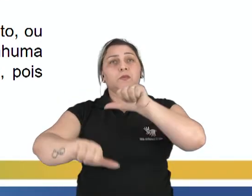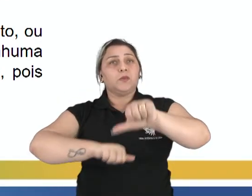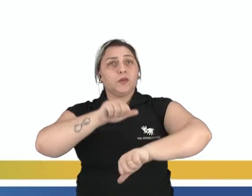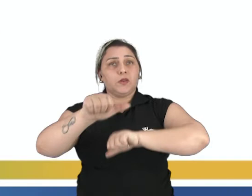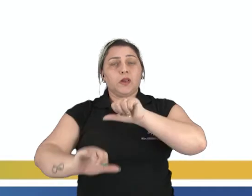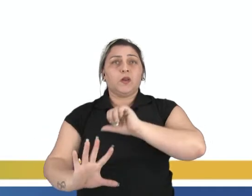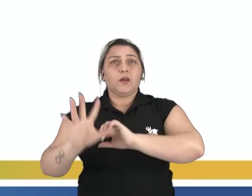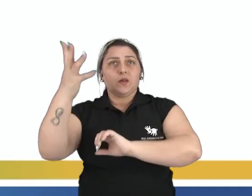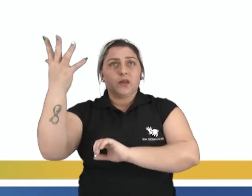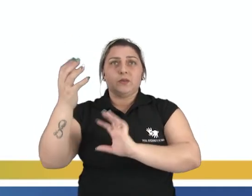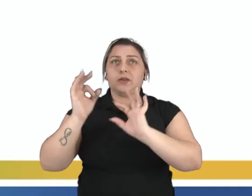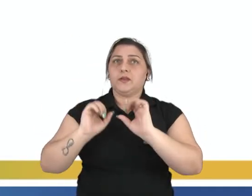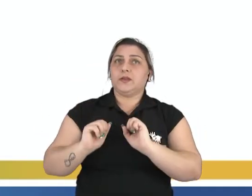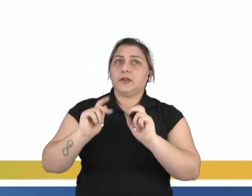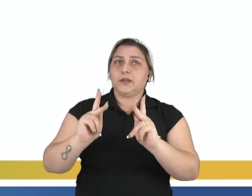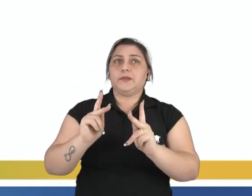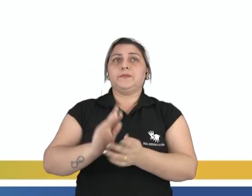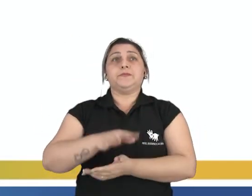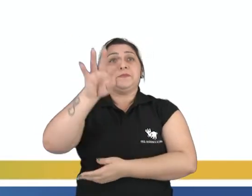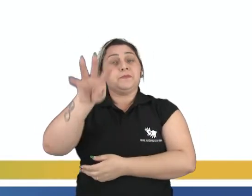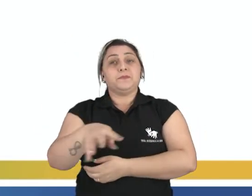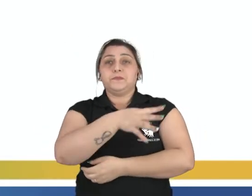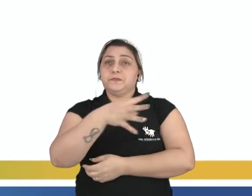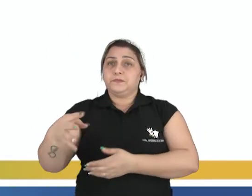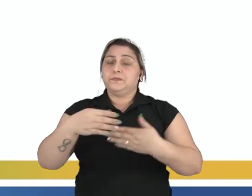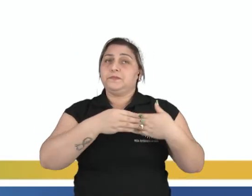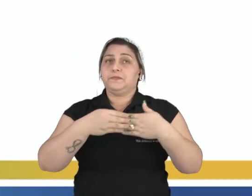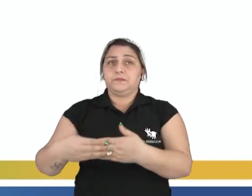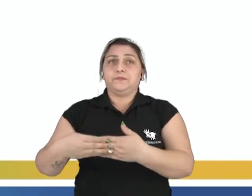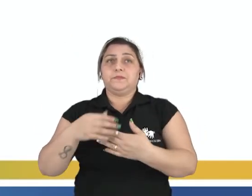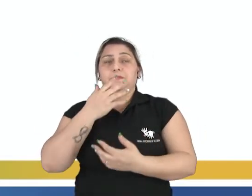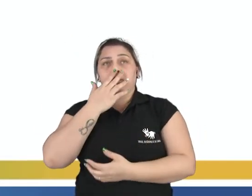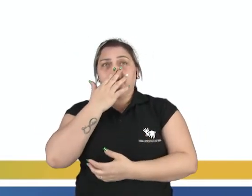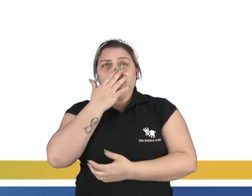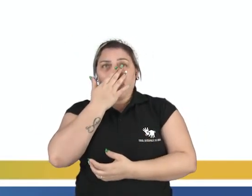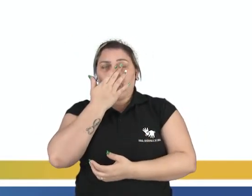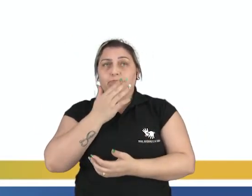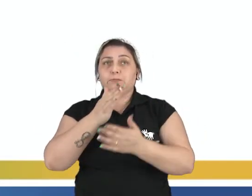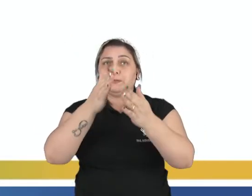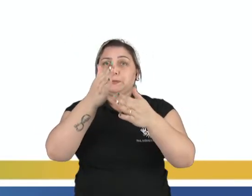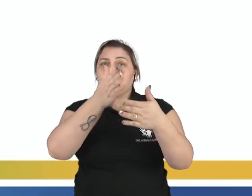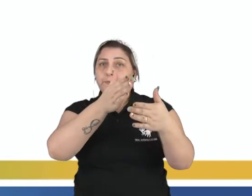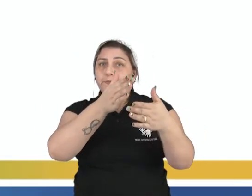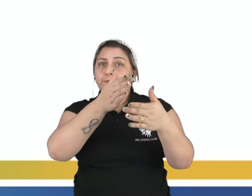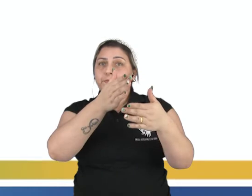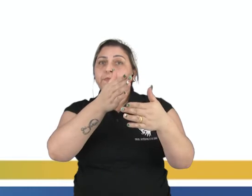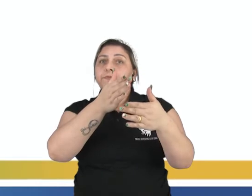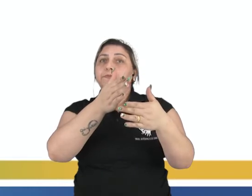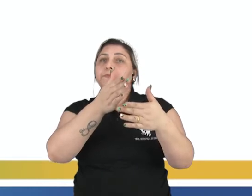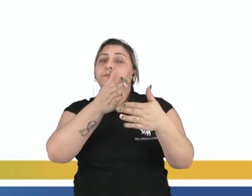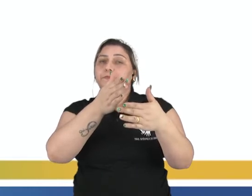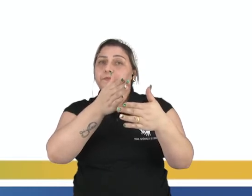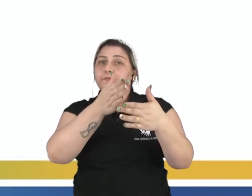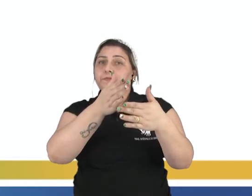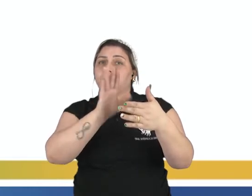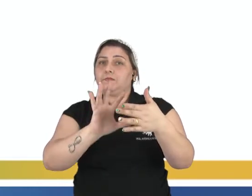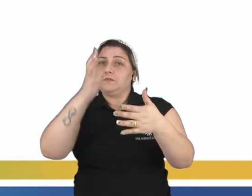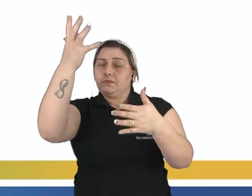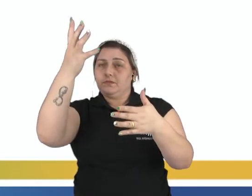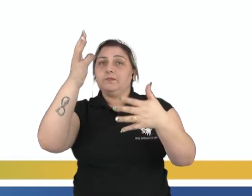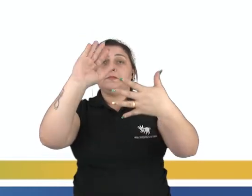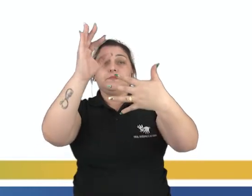em um fato, tá certo? Aí aqui eu trouxe um esqueminha dessa separação, tá? Do fatos e as